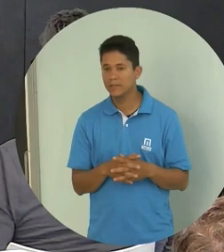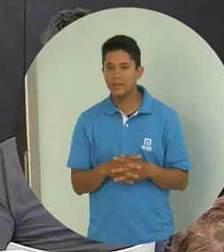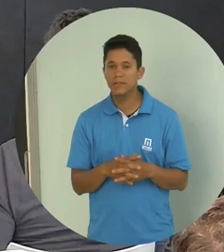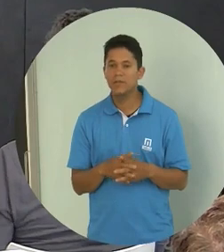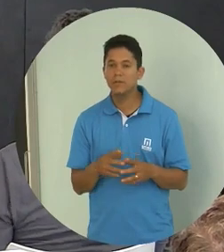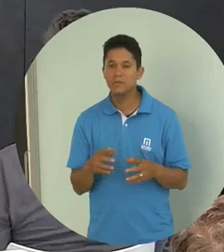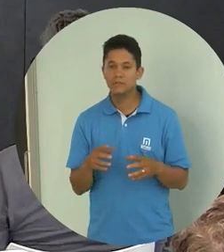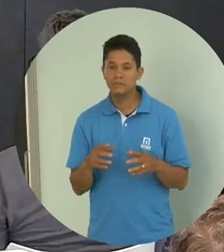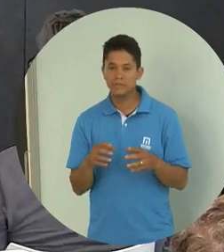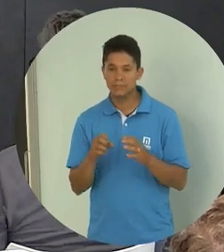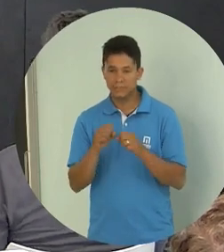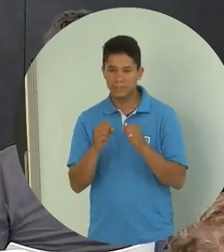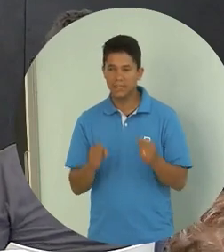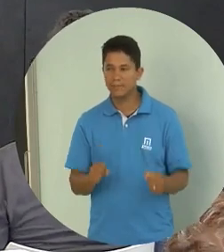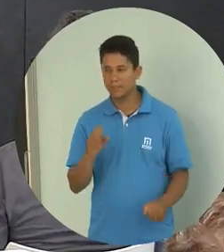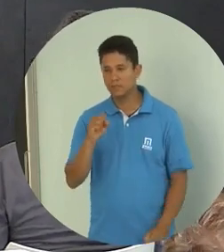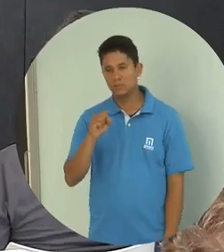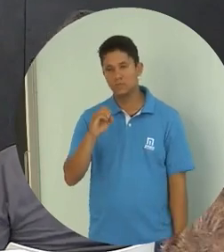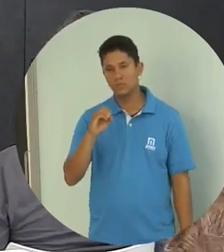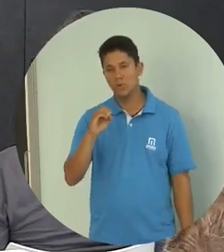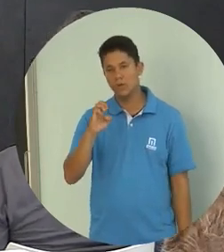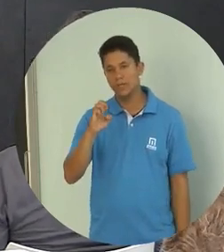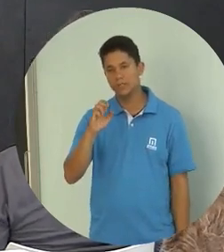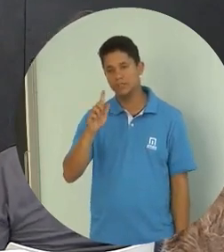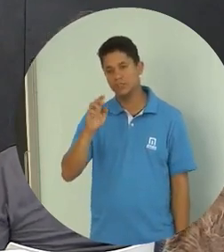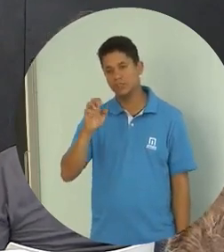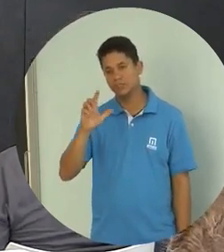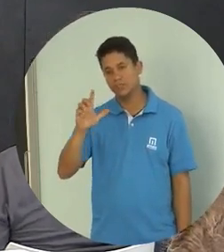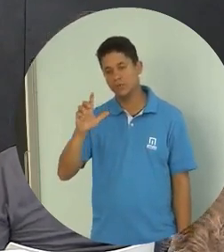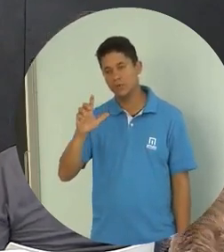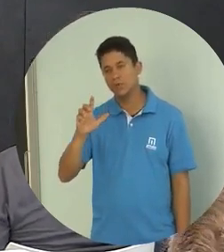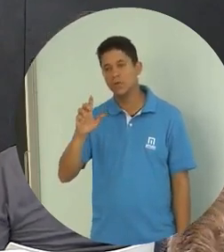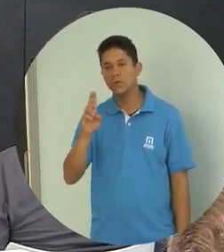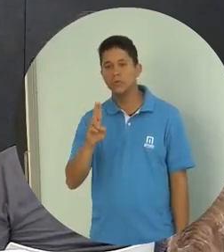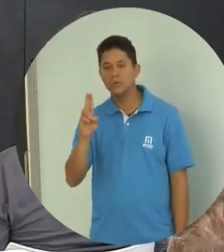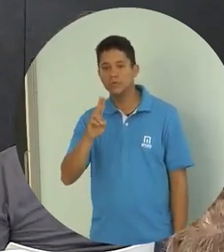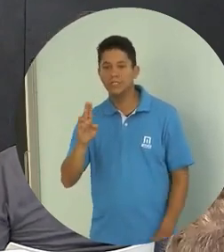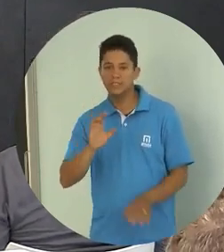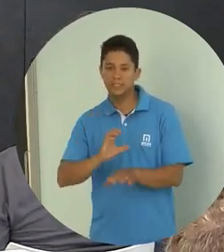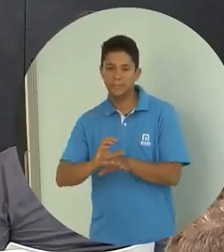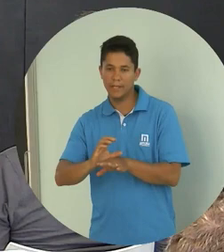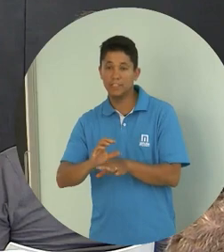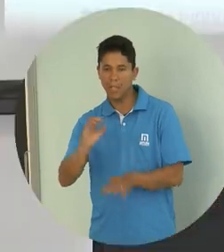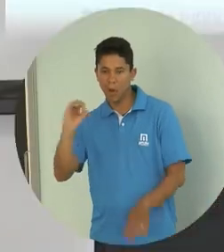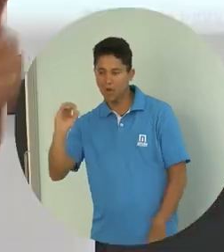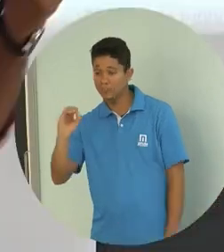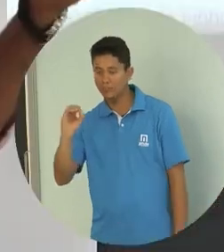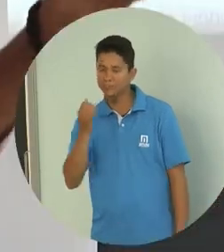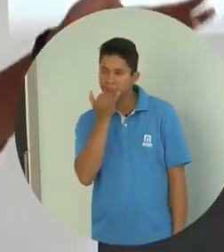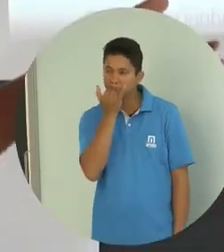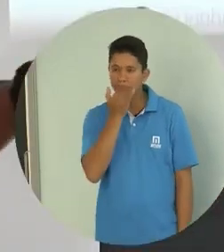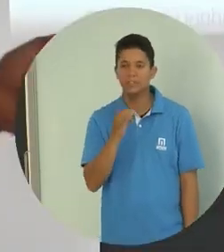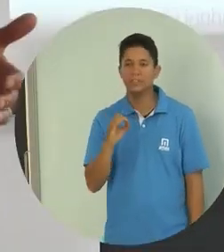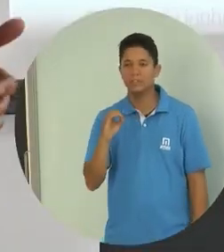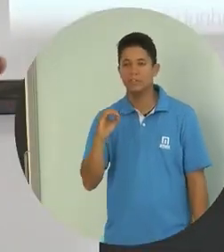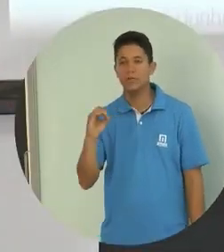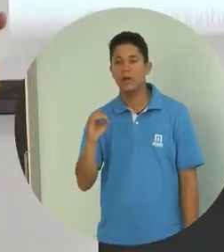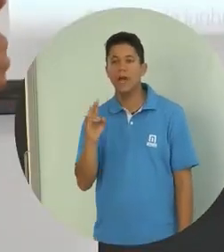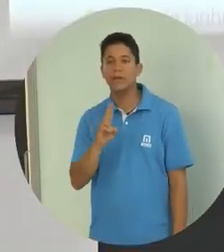um sistema da Soegel, que é um sistema que a gente utiliza cimento. a gente está estudando usar a